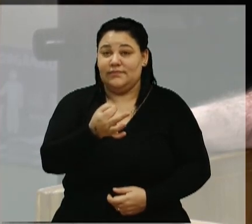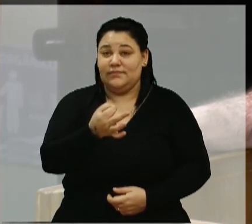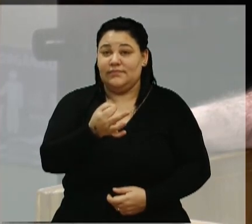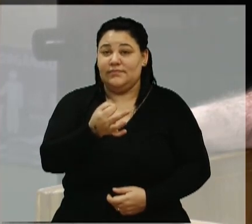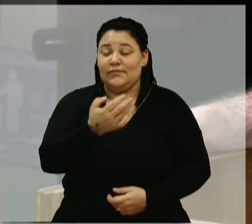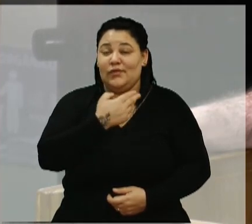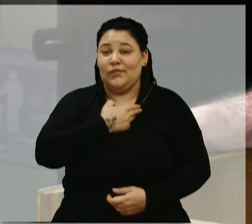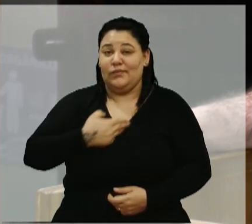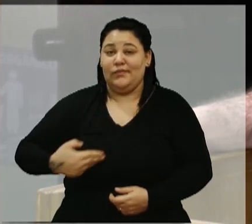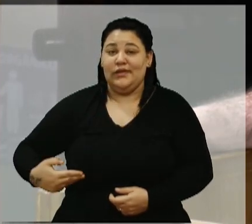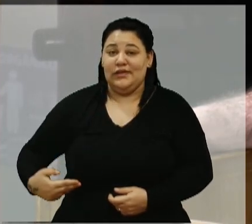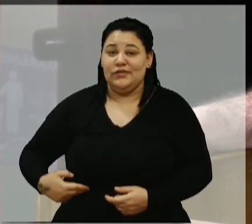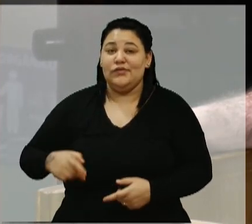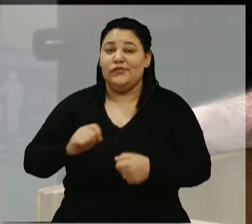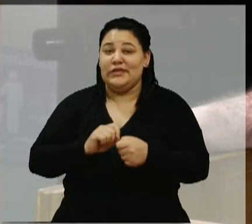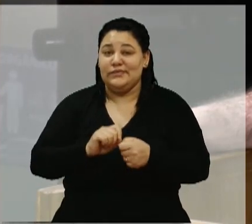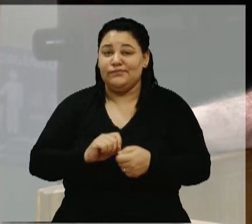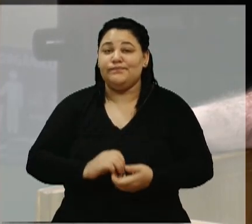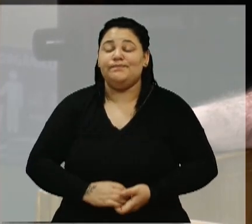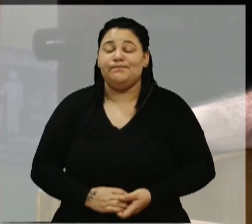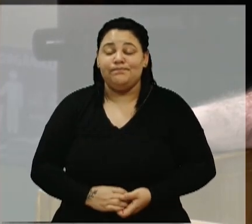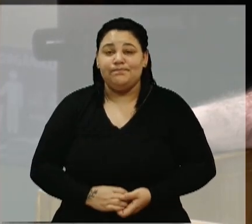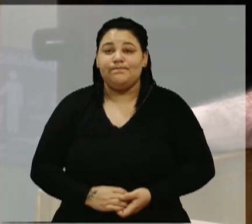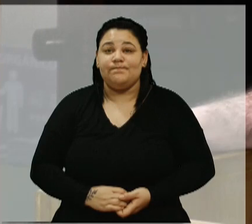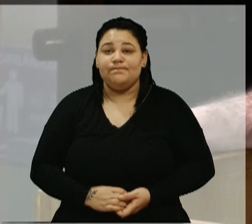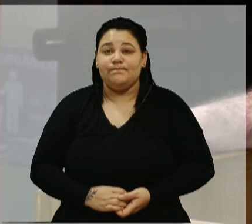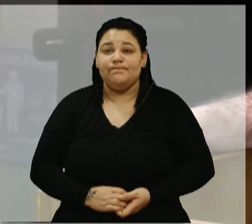pelo ministro Alexandre de Moraes.